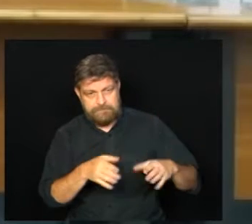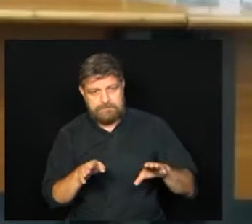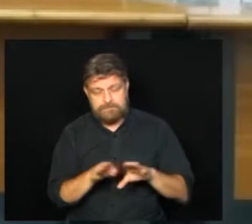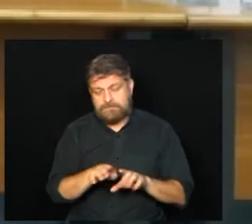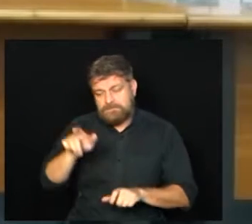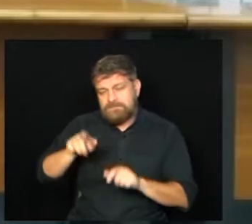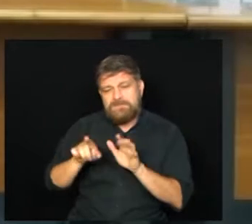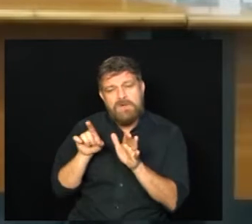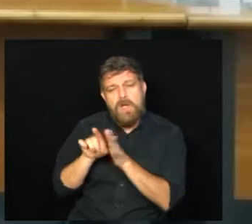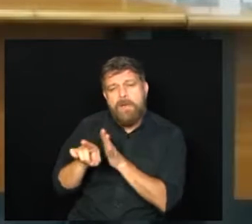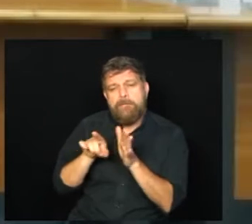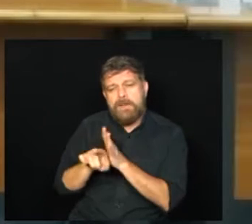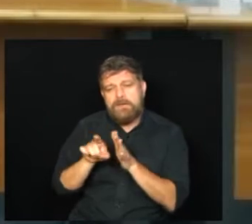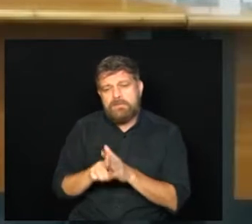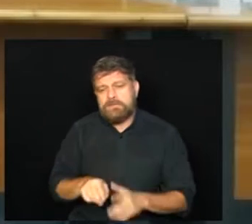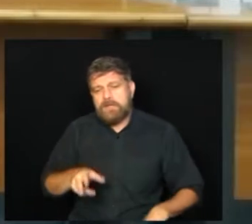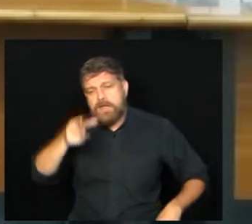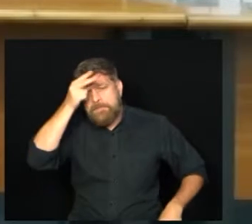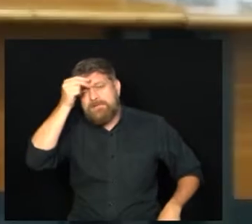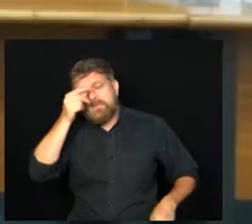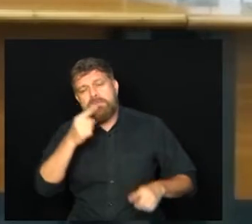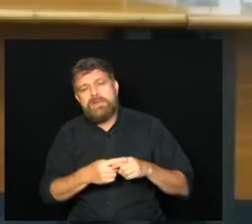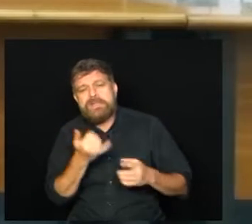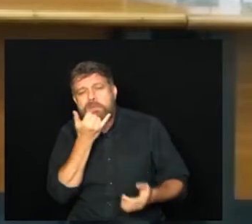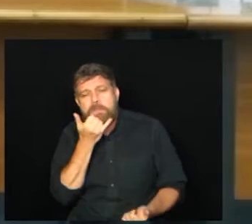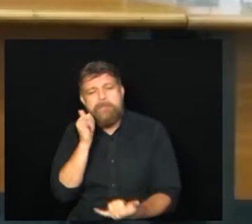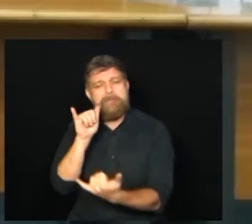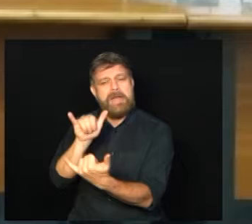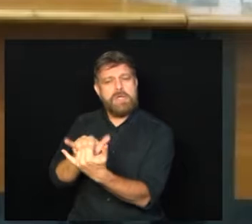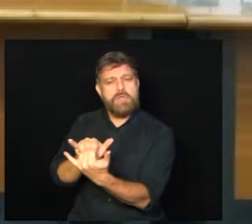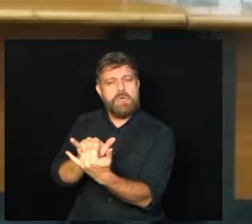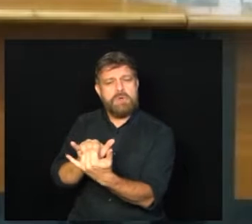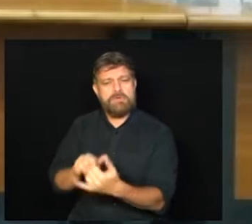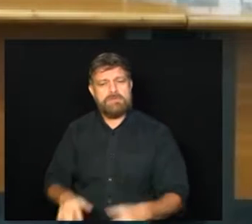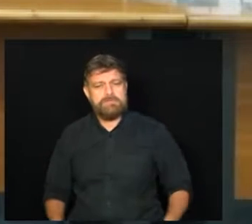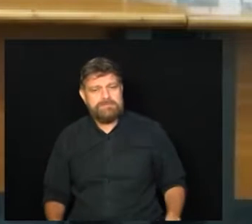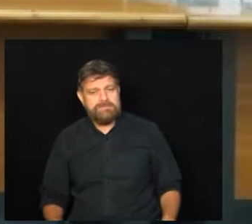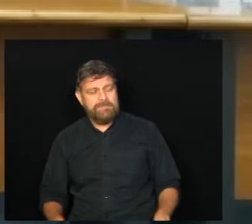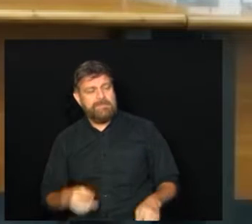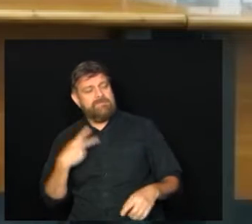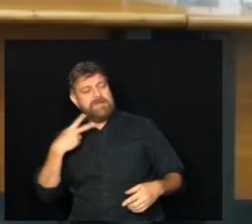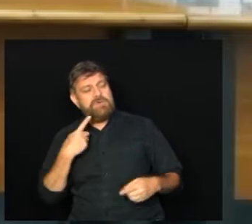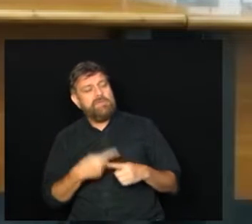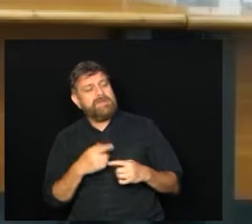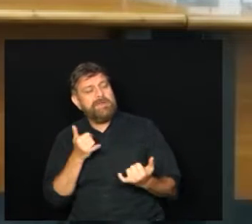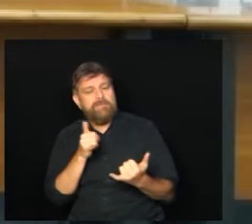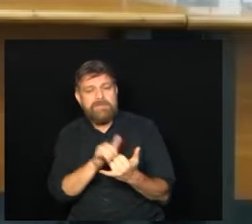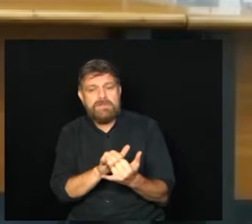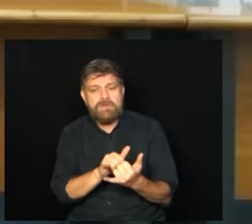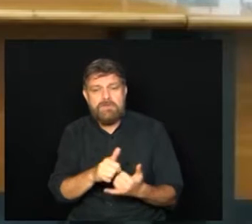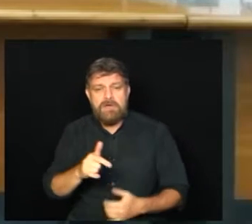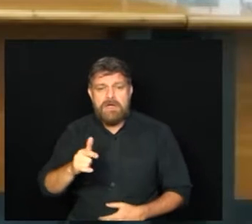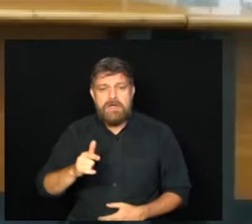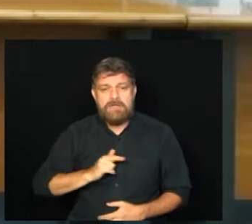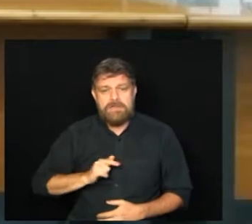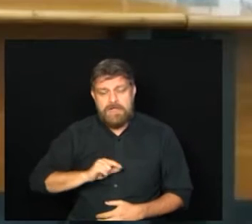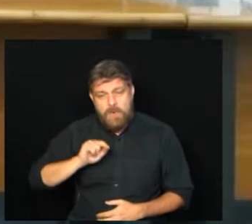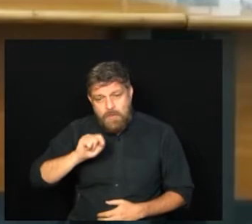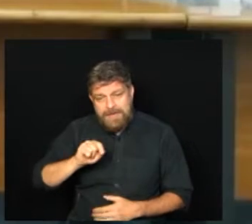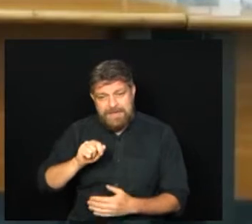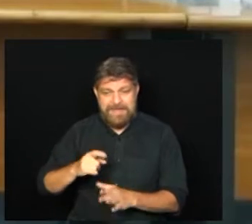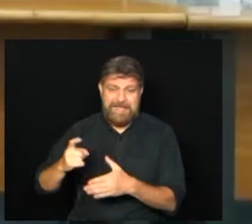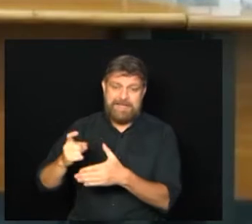pergunta, prefeito, por que não perdoa? Vereador, por que não perdoa? Porque há o perdão de